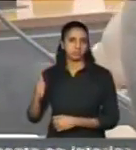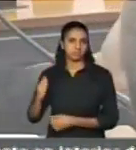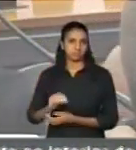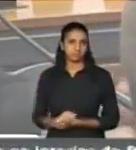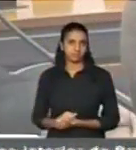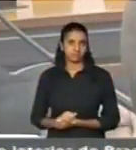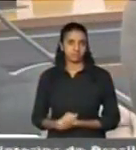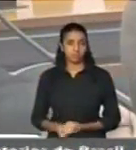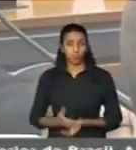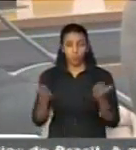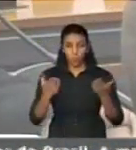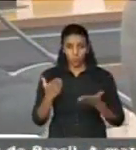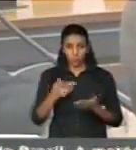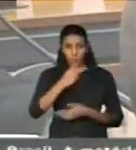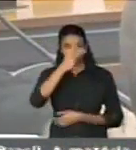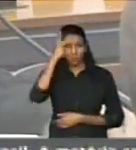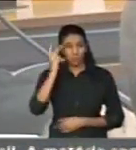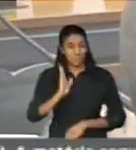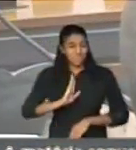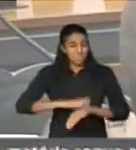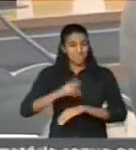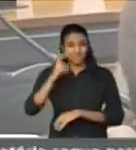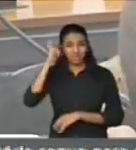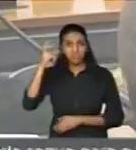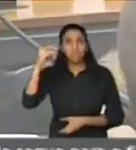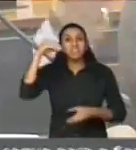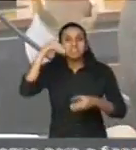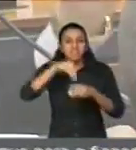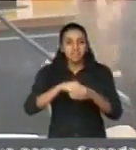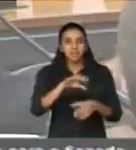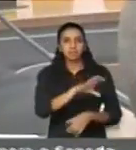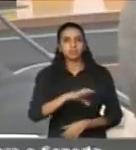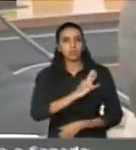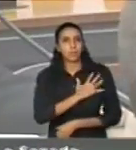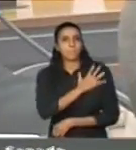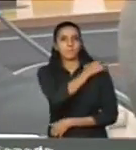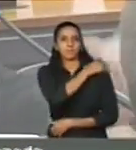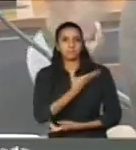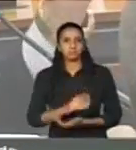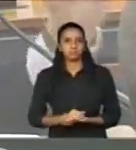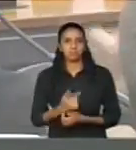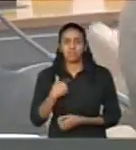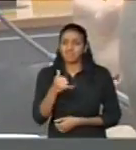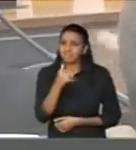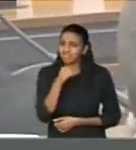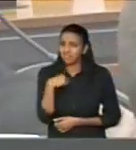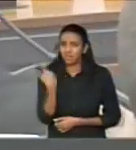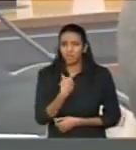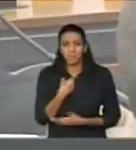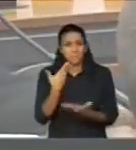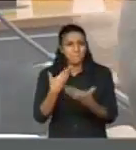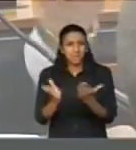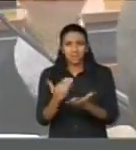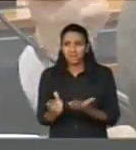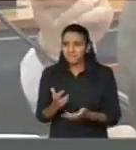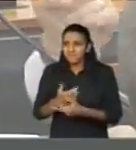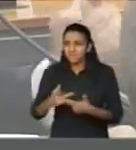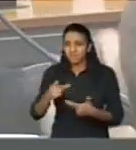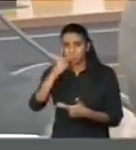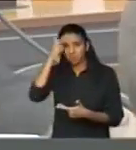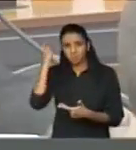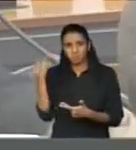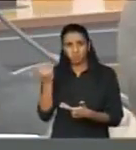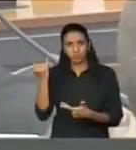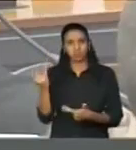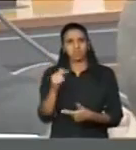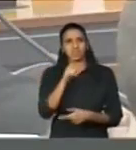maiores crânios estão dentro das Forças Armadas. E eu lamento que estamos perdendo pessoas importantes no Brasil, principalmente a